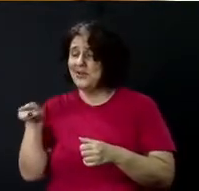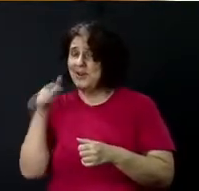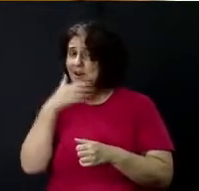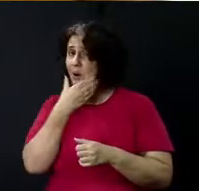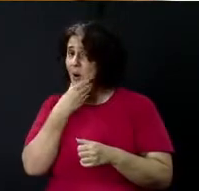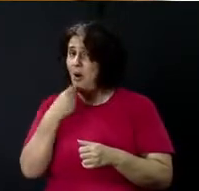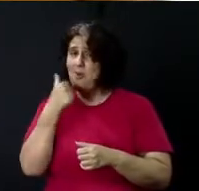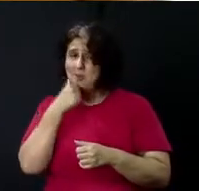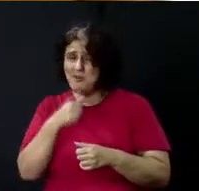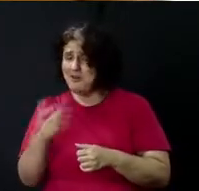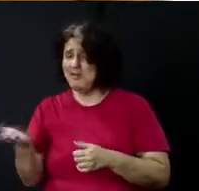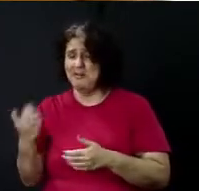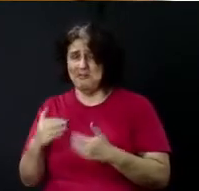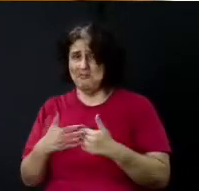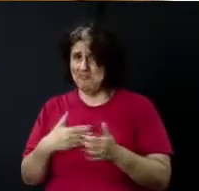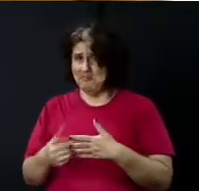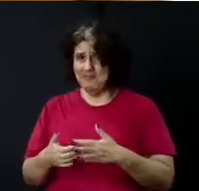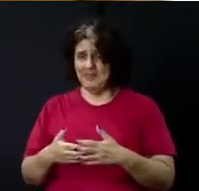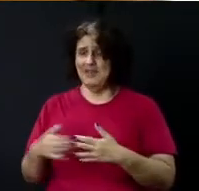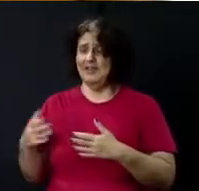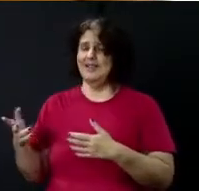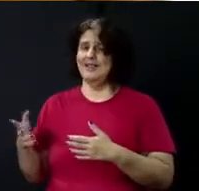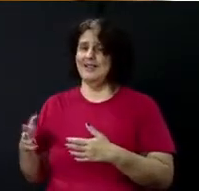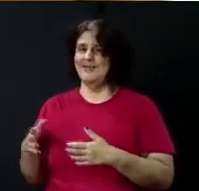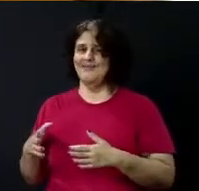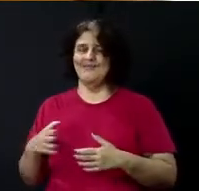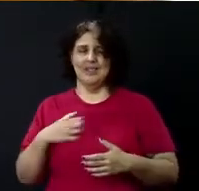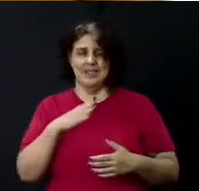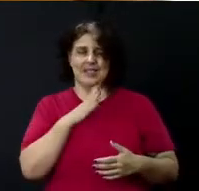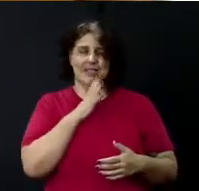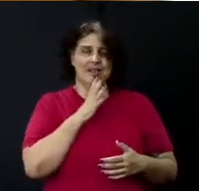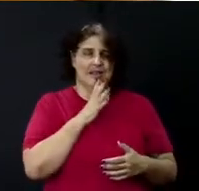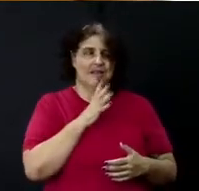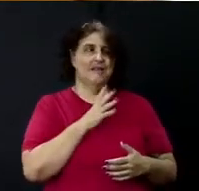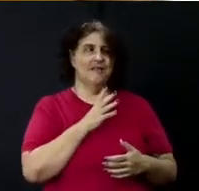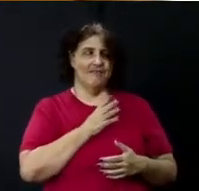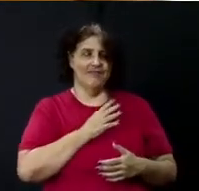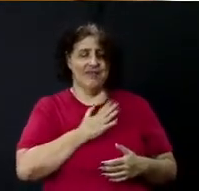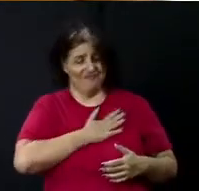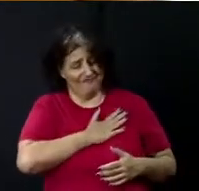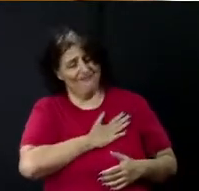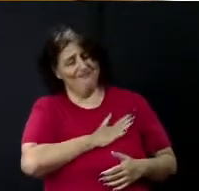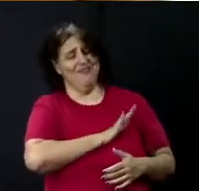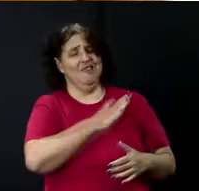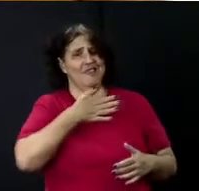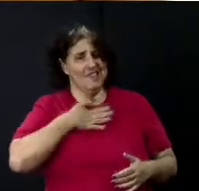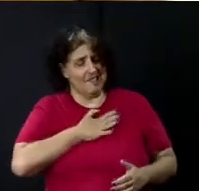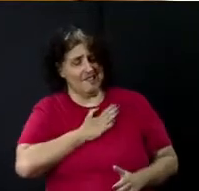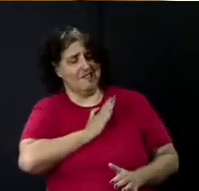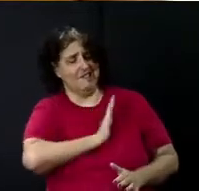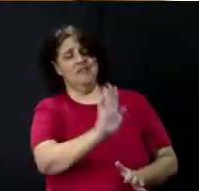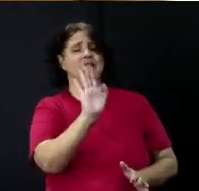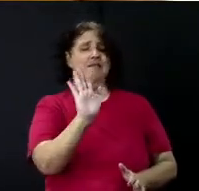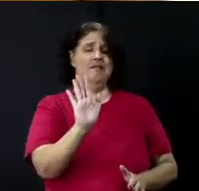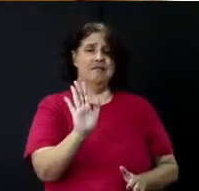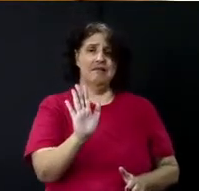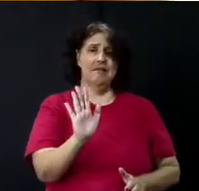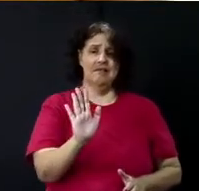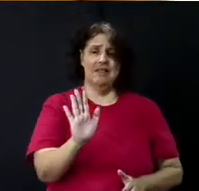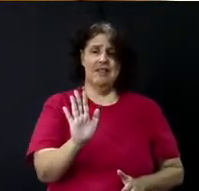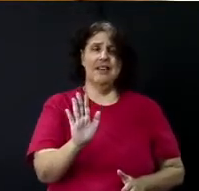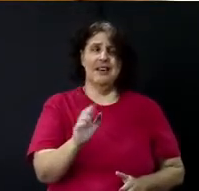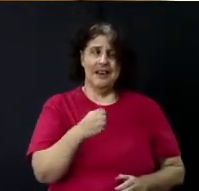palavras, não é porque ele simplesmente é duro de coração ou porque ele resiste à graça de Deus. É o